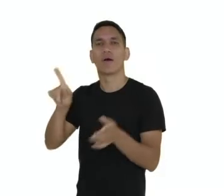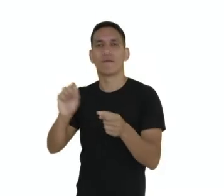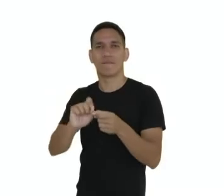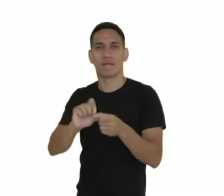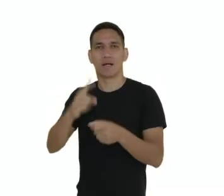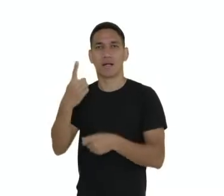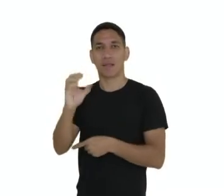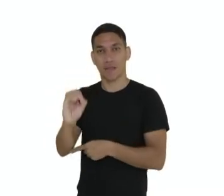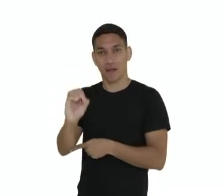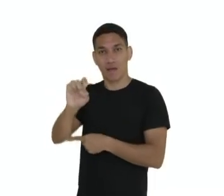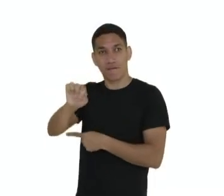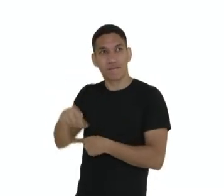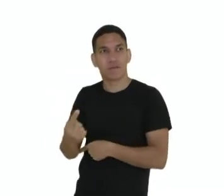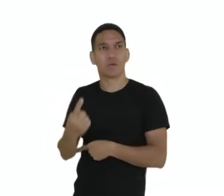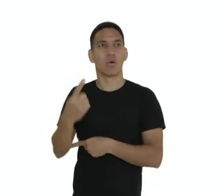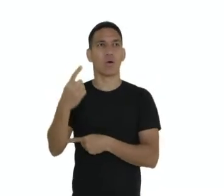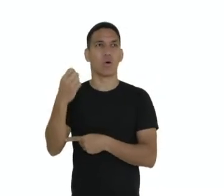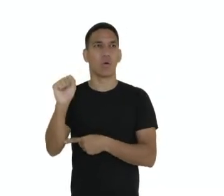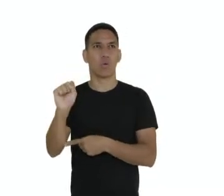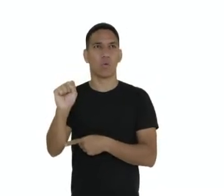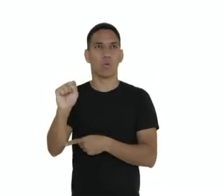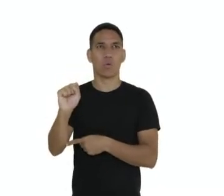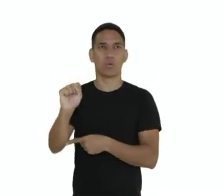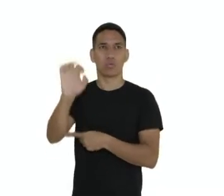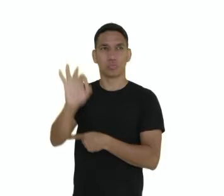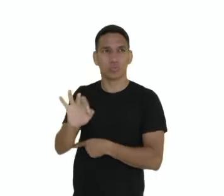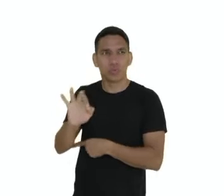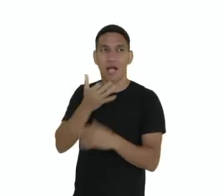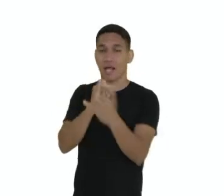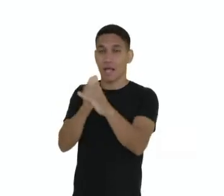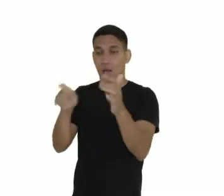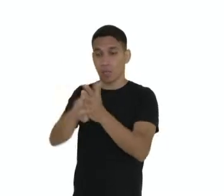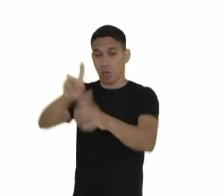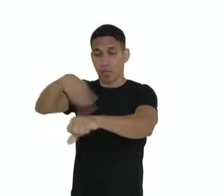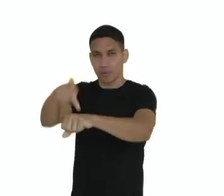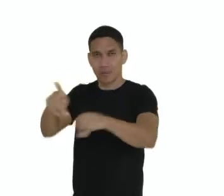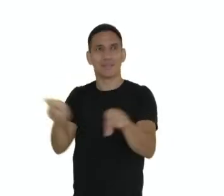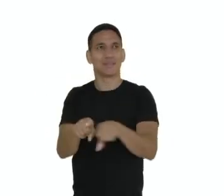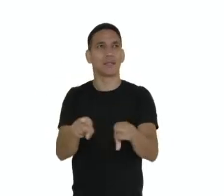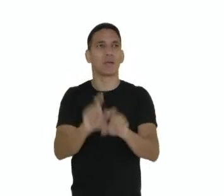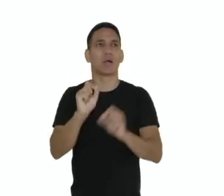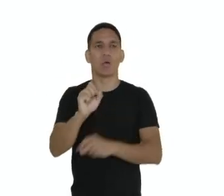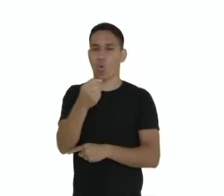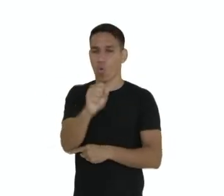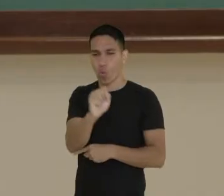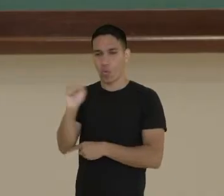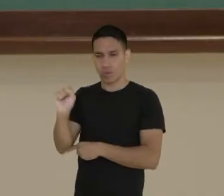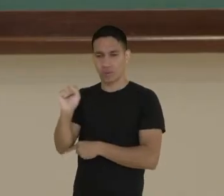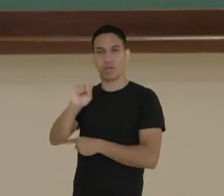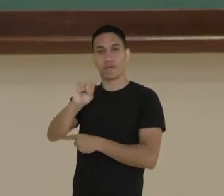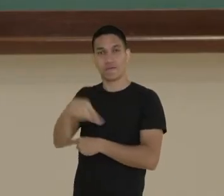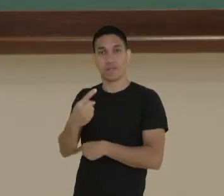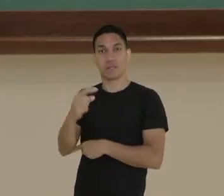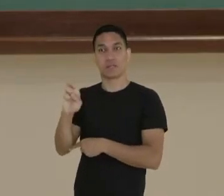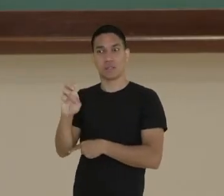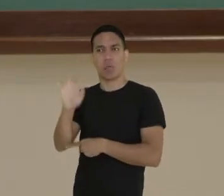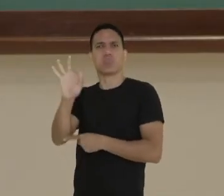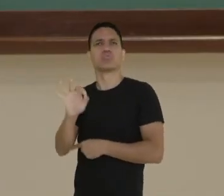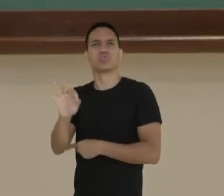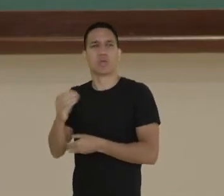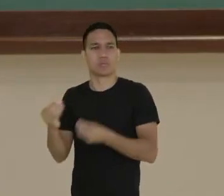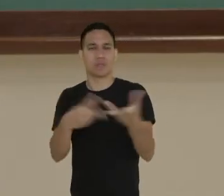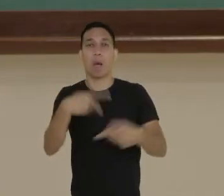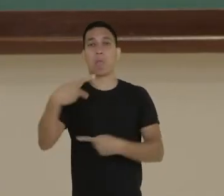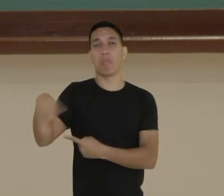10,8% da energia consumida no país e 88,5% consumida pelo Paraguai. Né? Veja que doido, né?